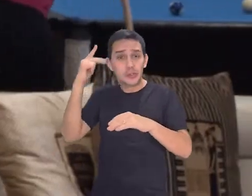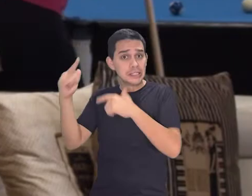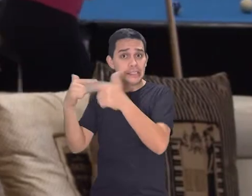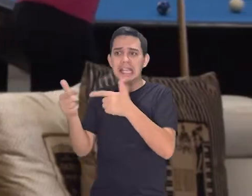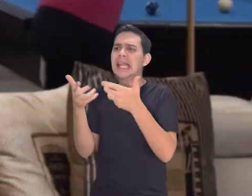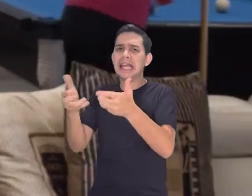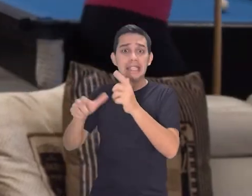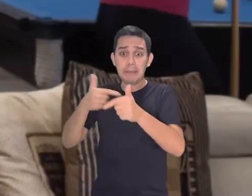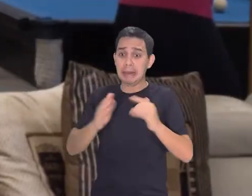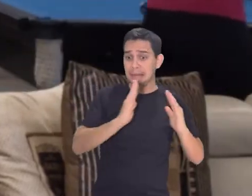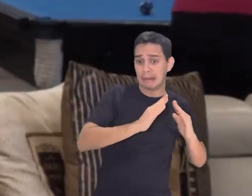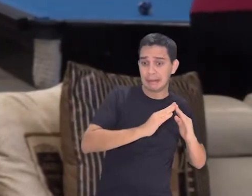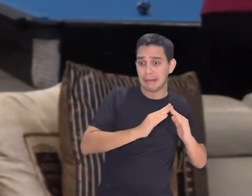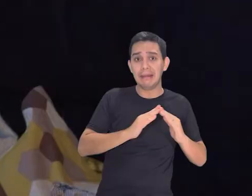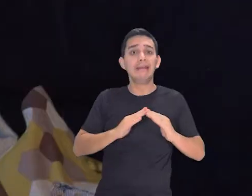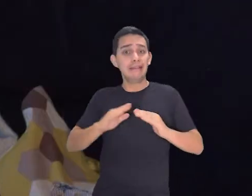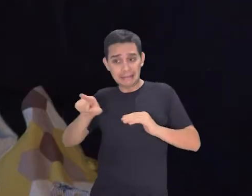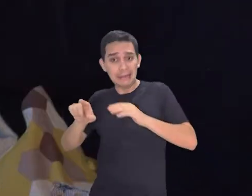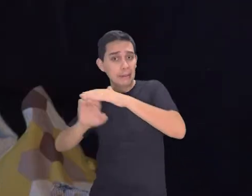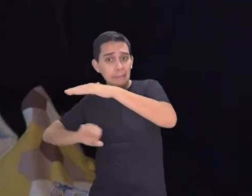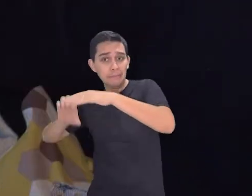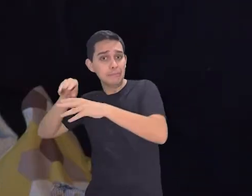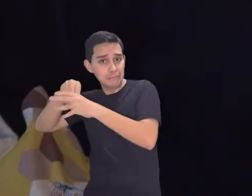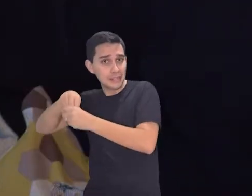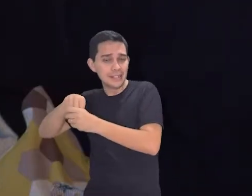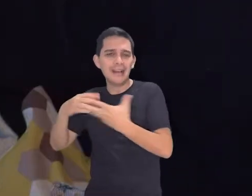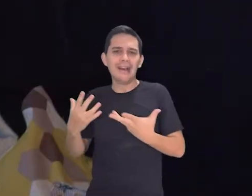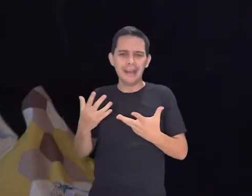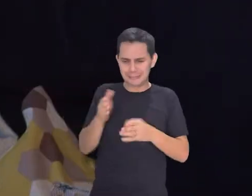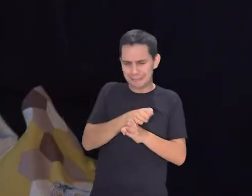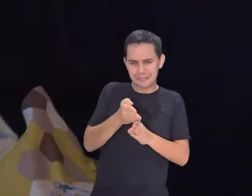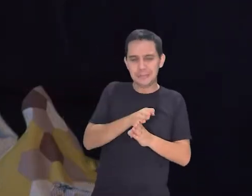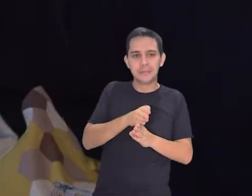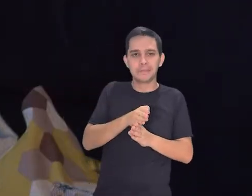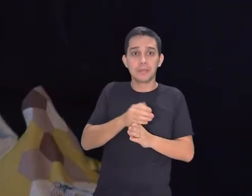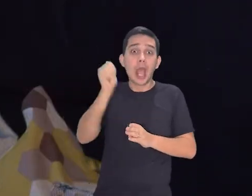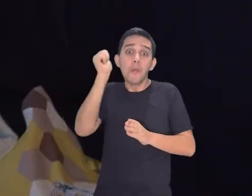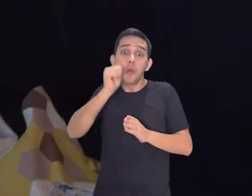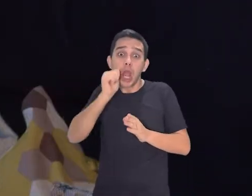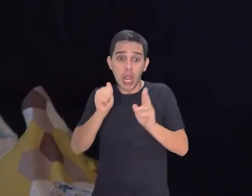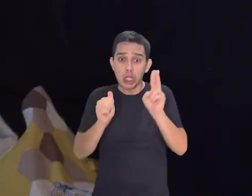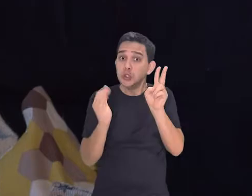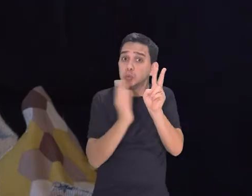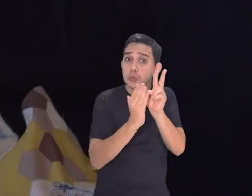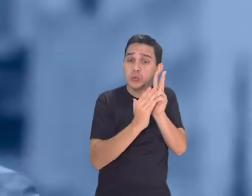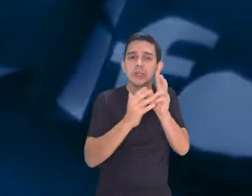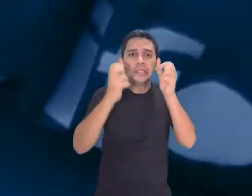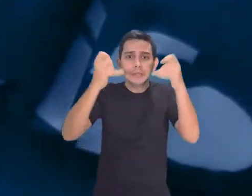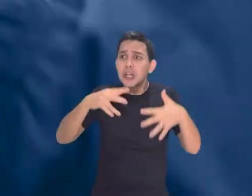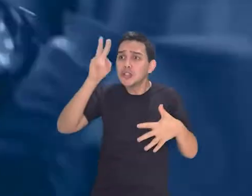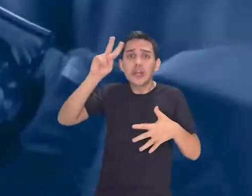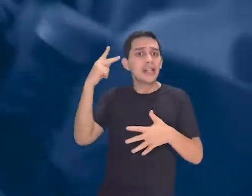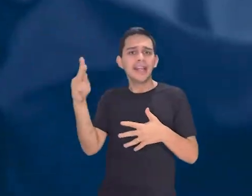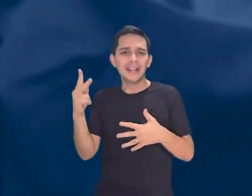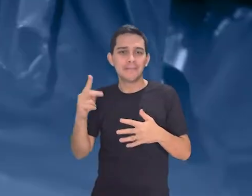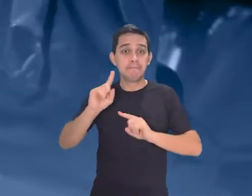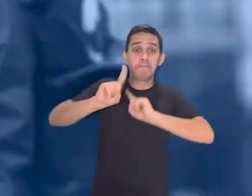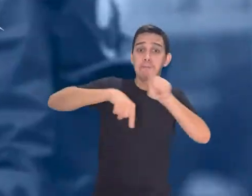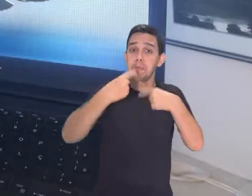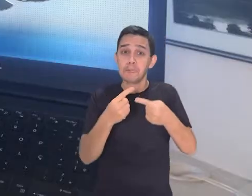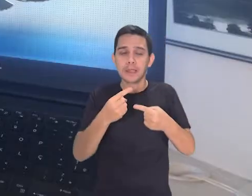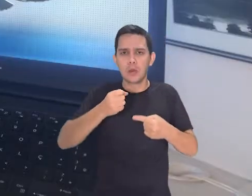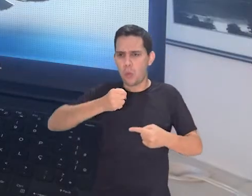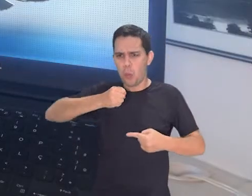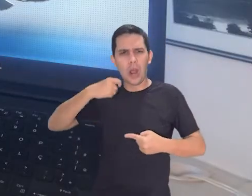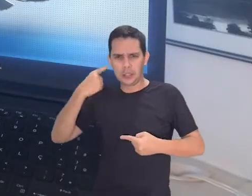um modelo de trabalho híbrido. A indígena Joana Porto conta a história de superação dela no quadro Reinvenção na Pandemia.